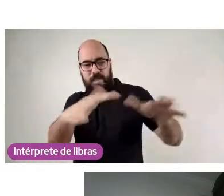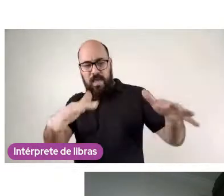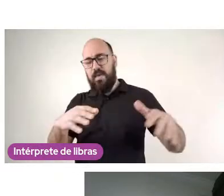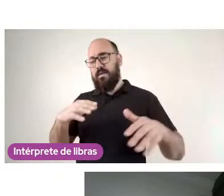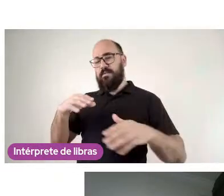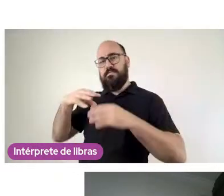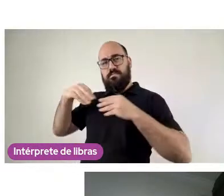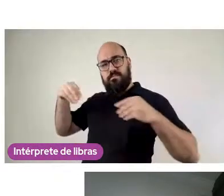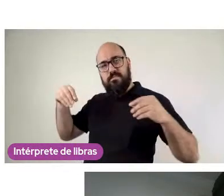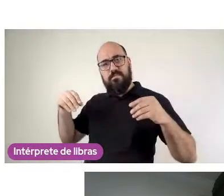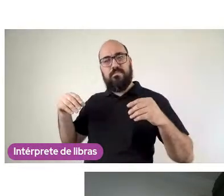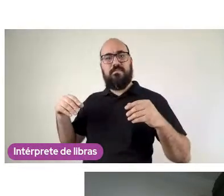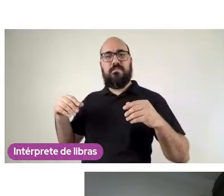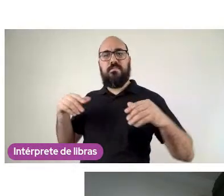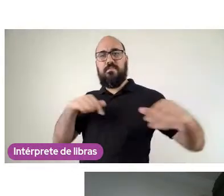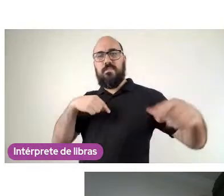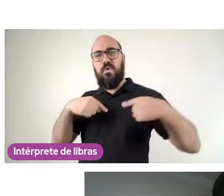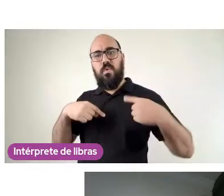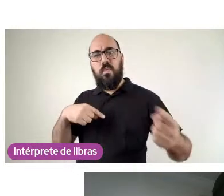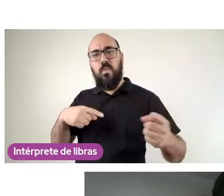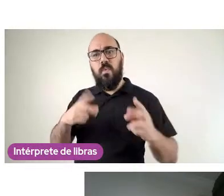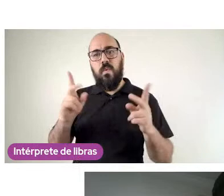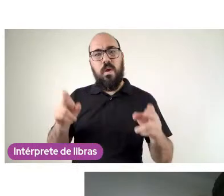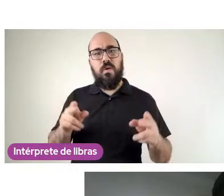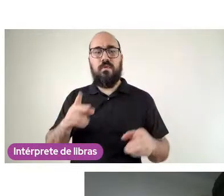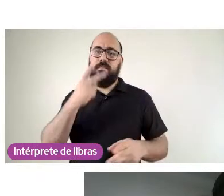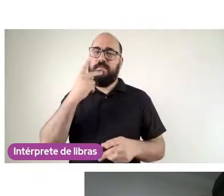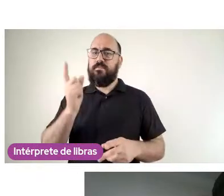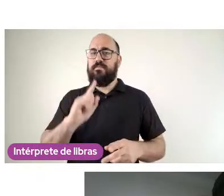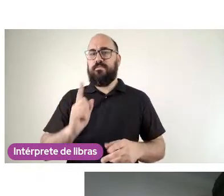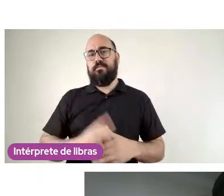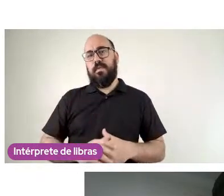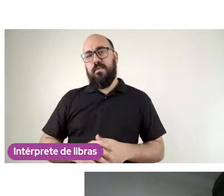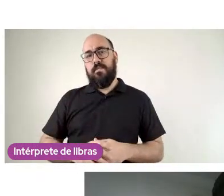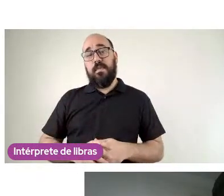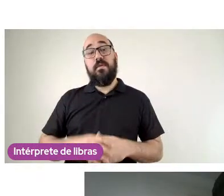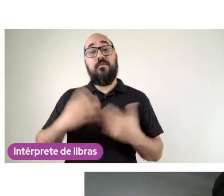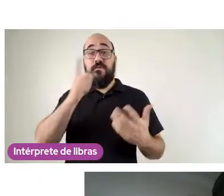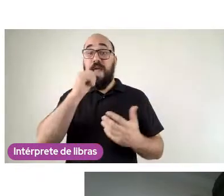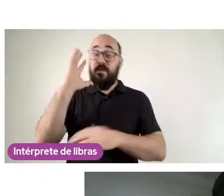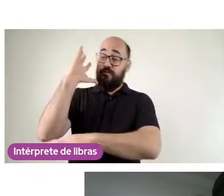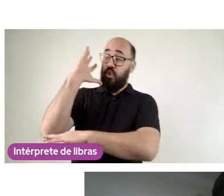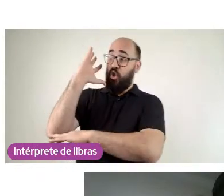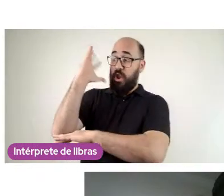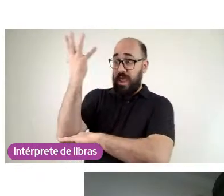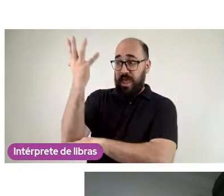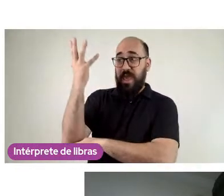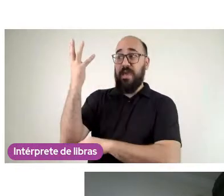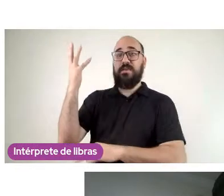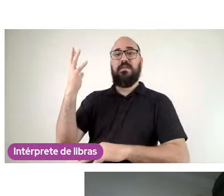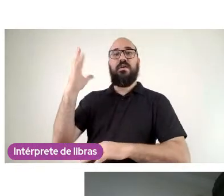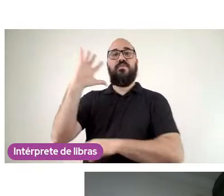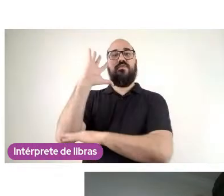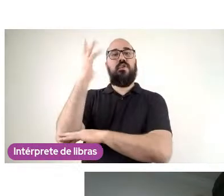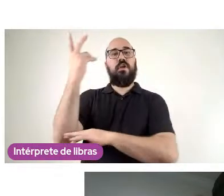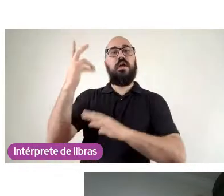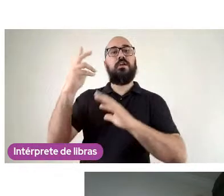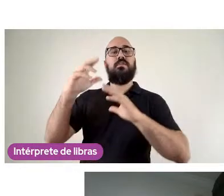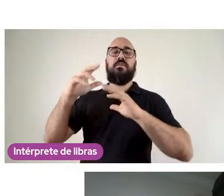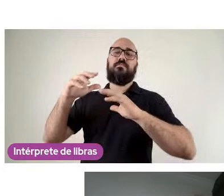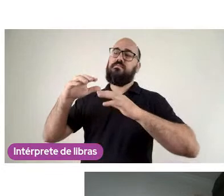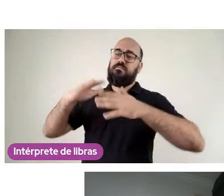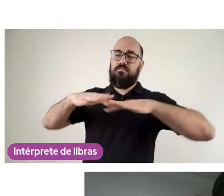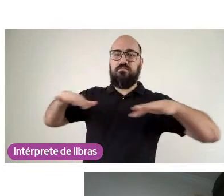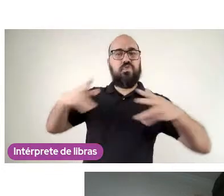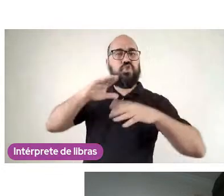aí, quando fala de mangue, fala de floresta Mata Atlântica, fala de floresta amazônica, cerrado, etc., mas